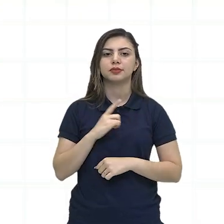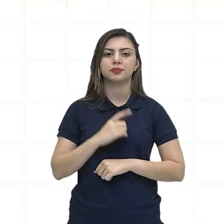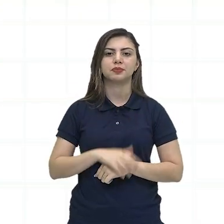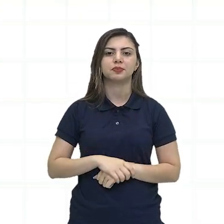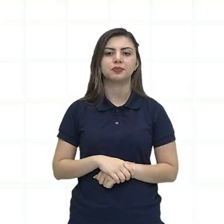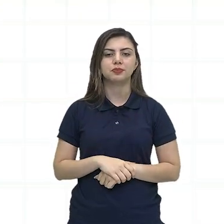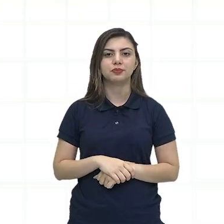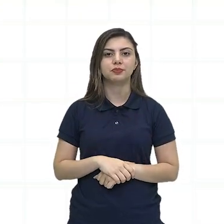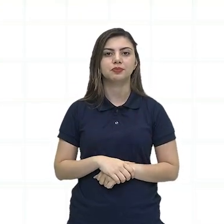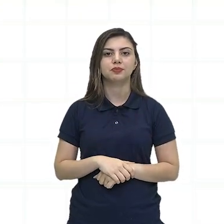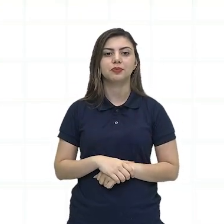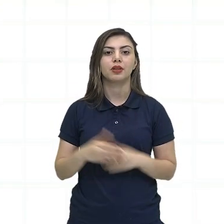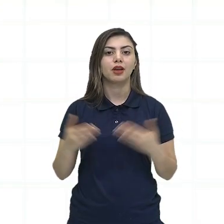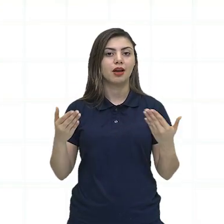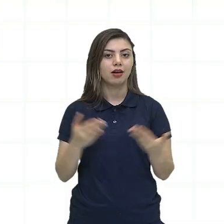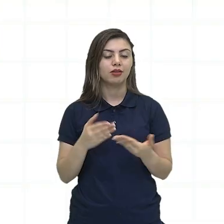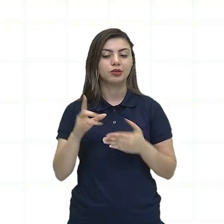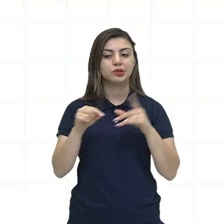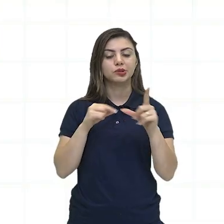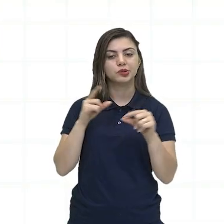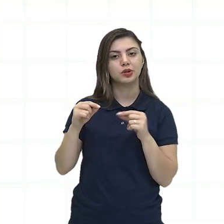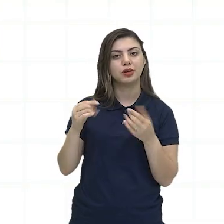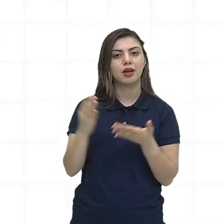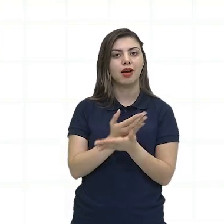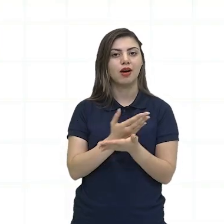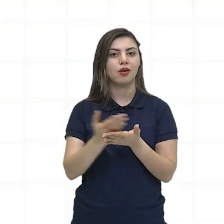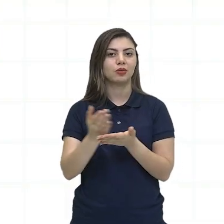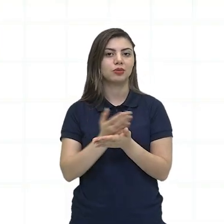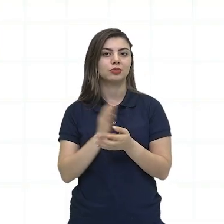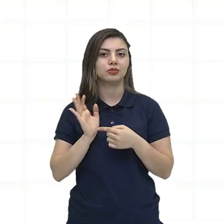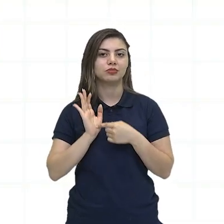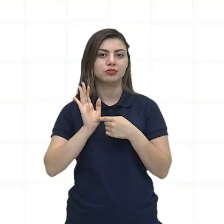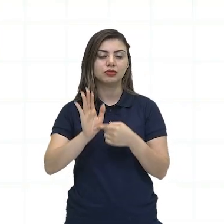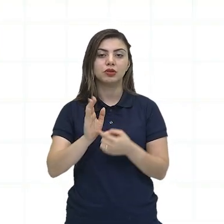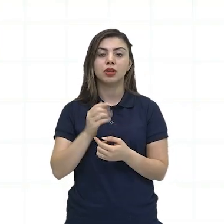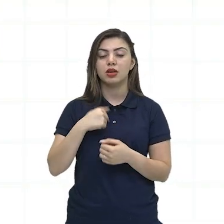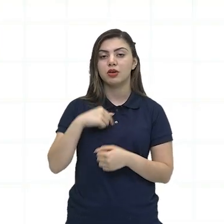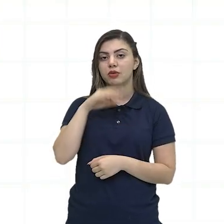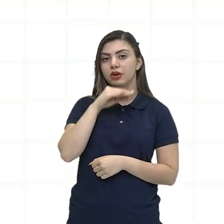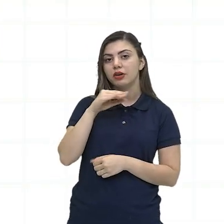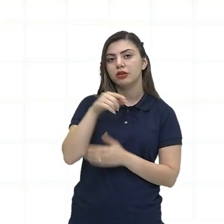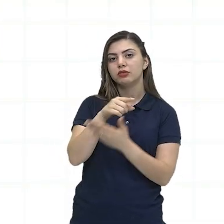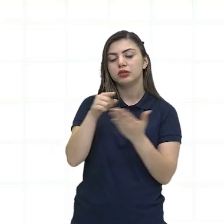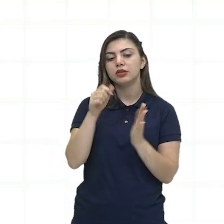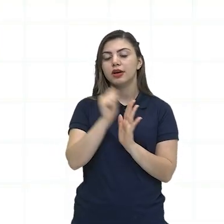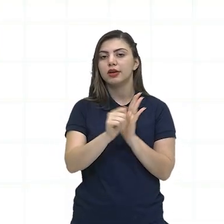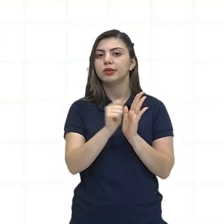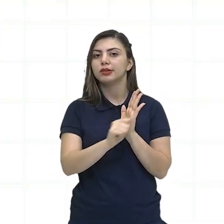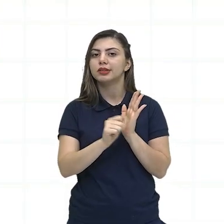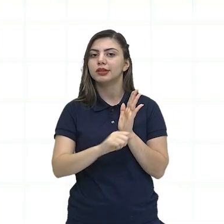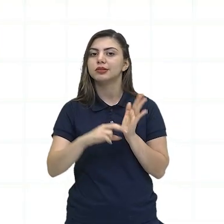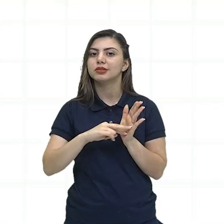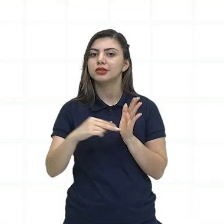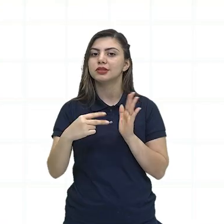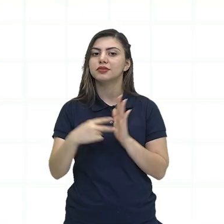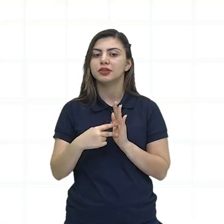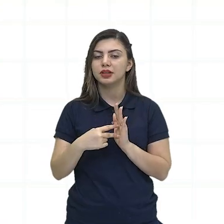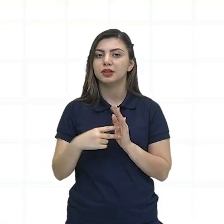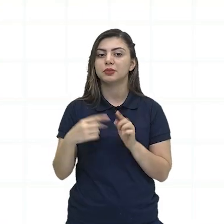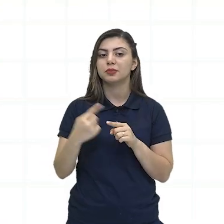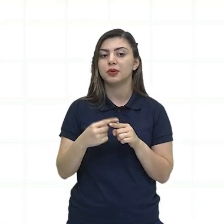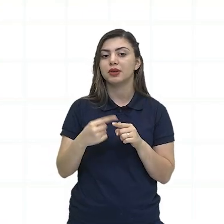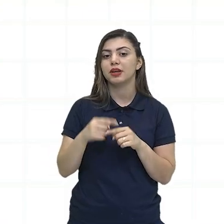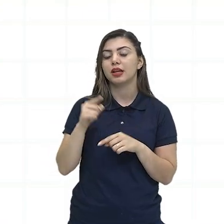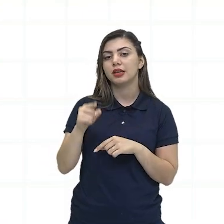colocamos aqui alguns deles, aí enquanto eu vou falando, vocês podem anotar o significado, porque o significado aqui está